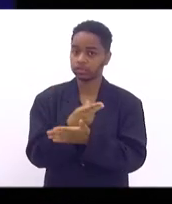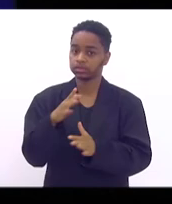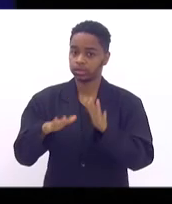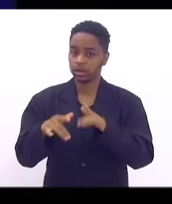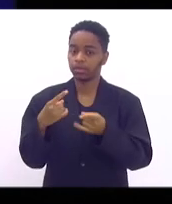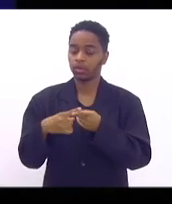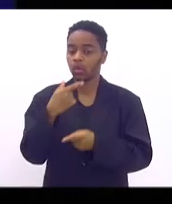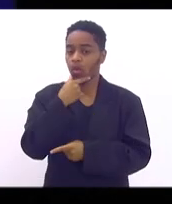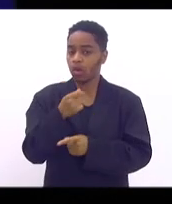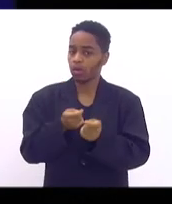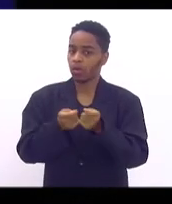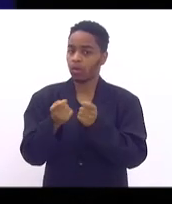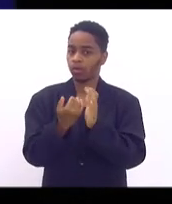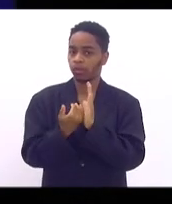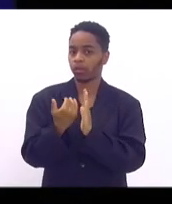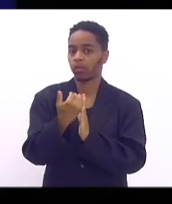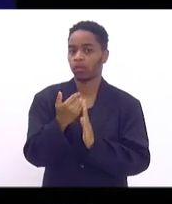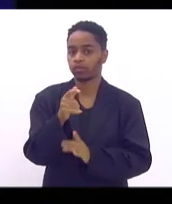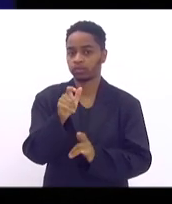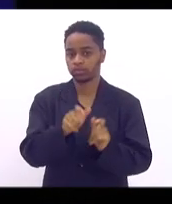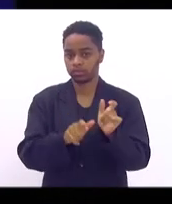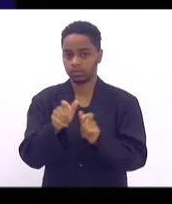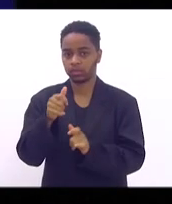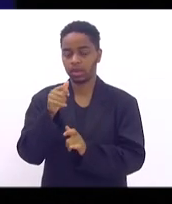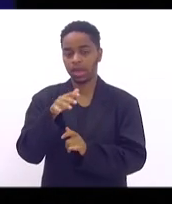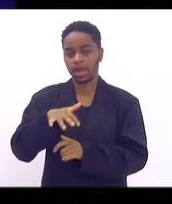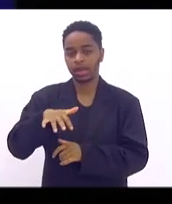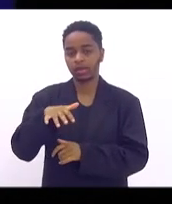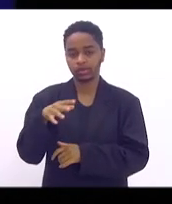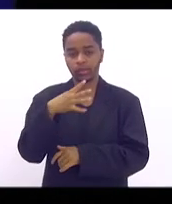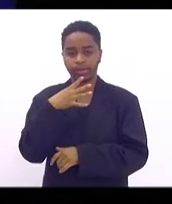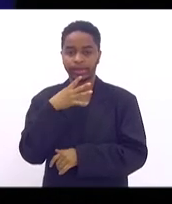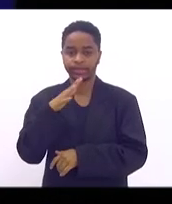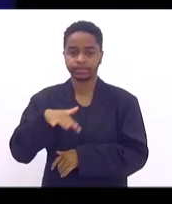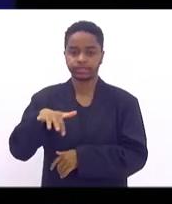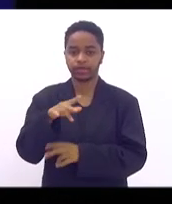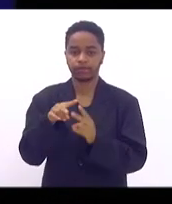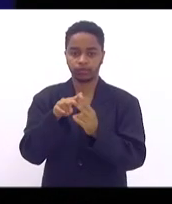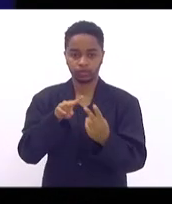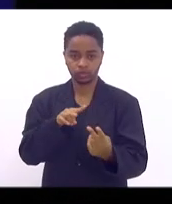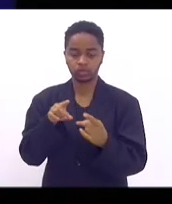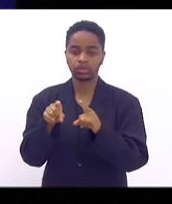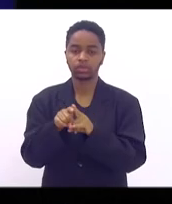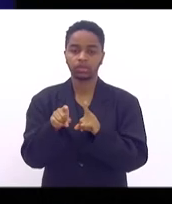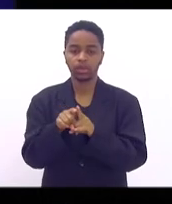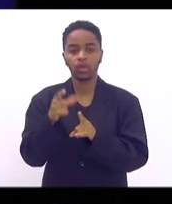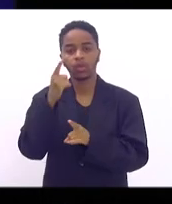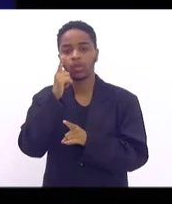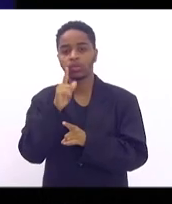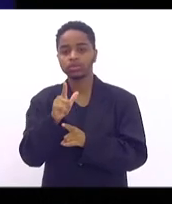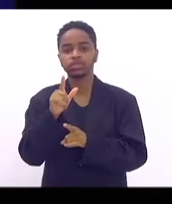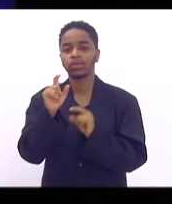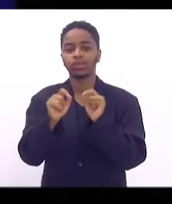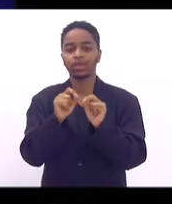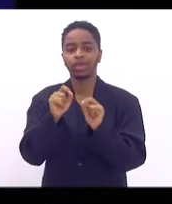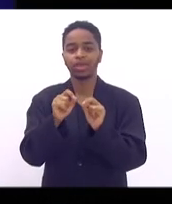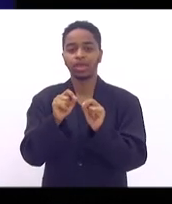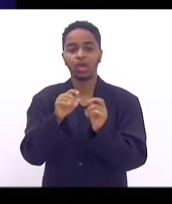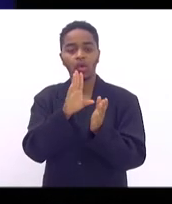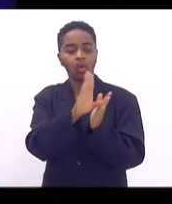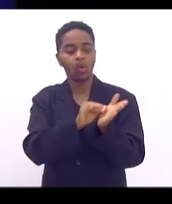domínio maior, né? Do meio digital, o rastreio de todas as contas digitais da